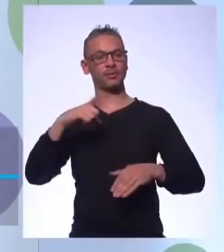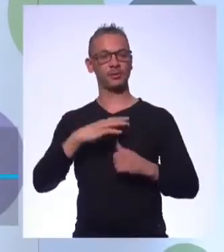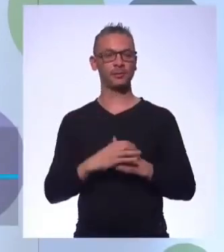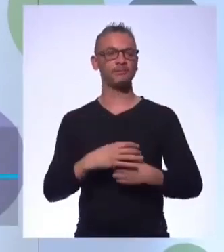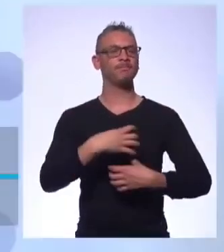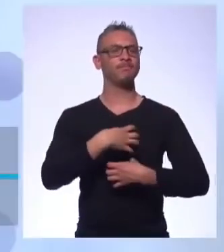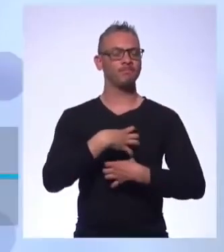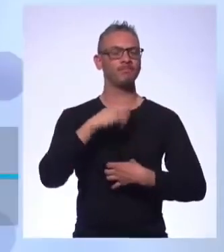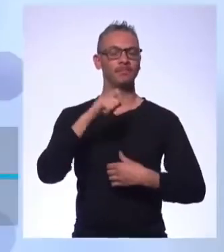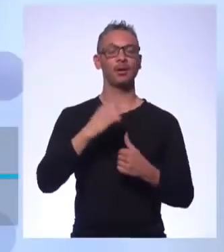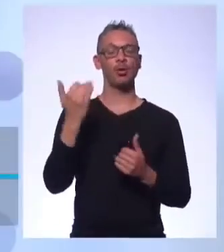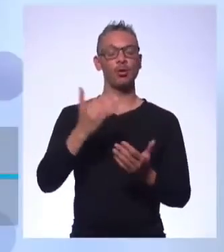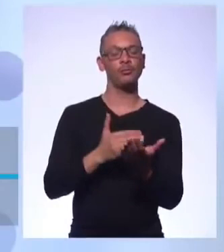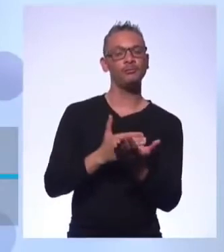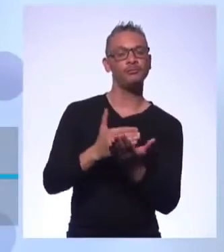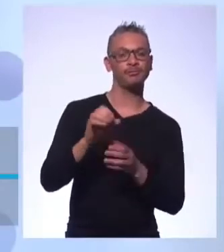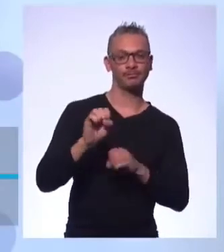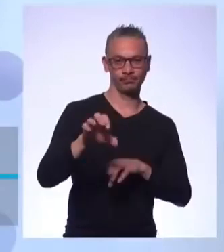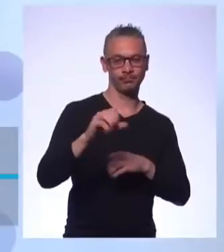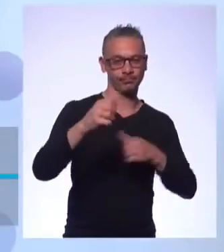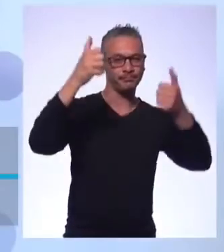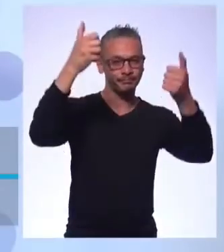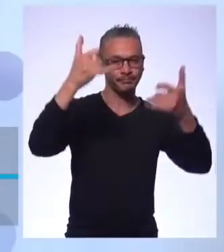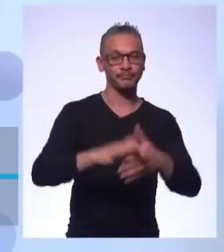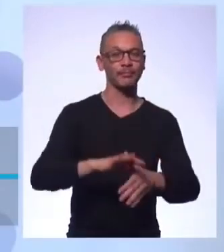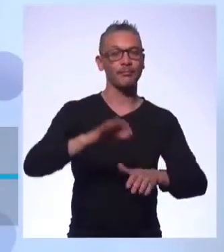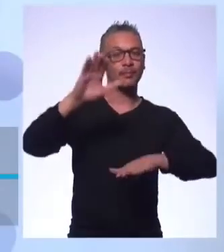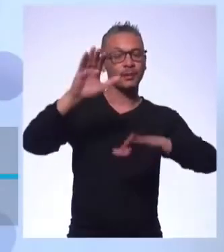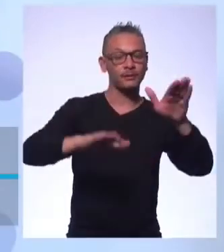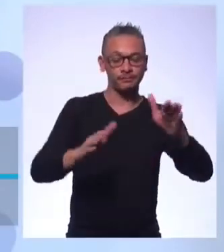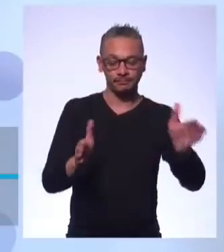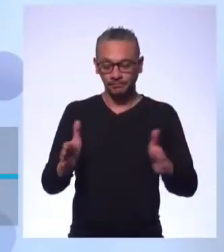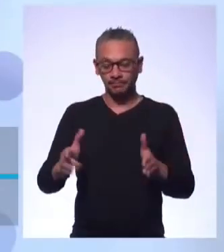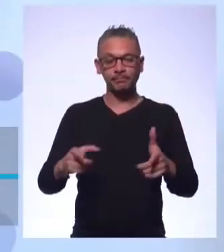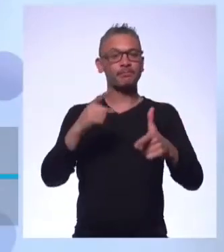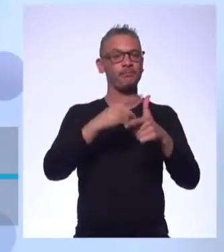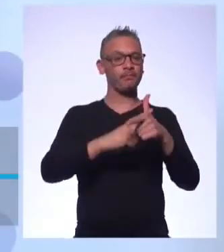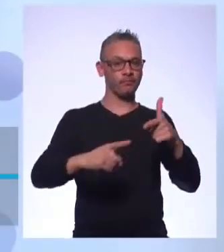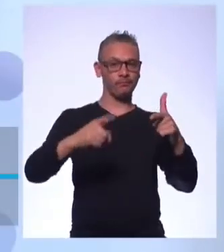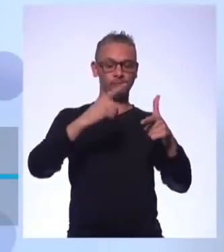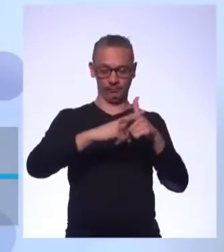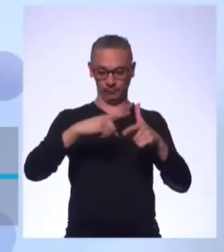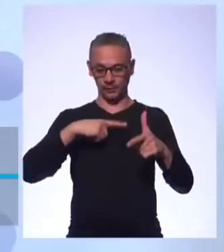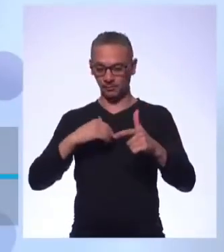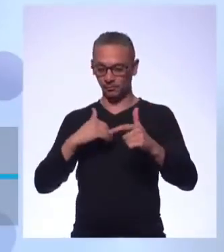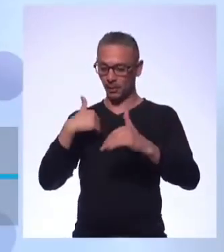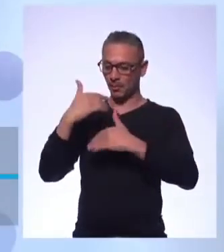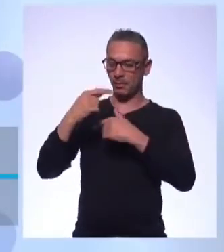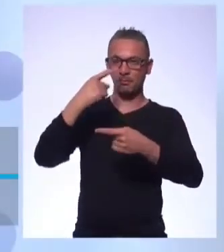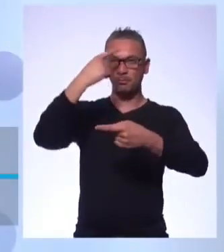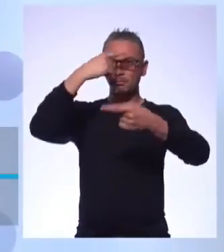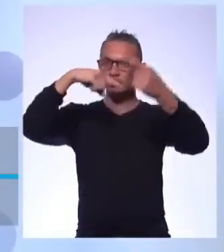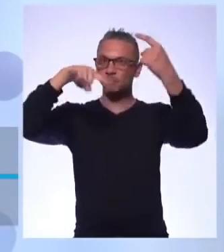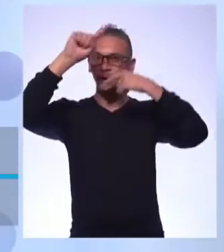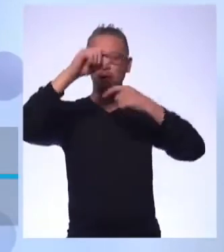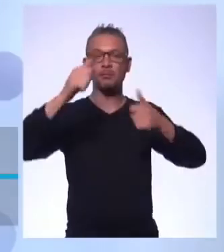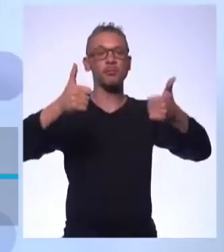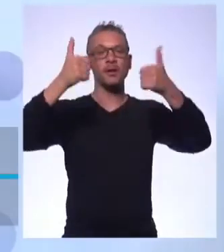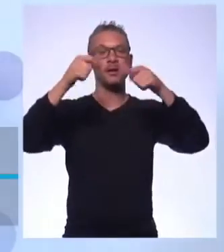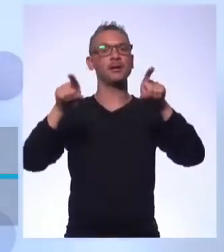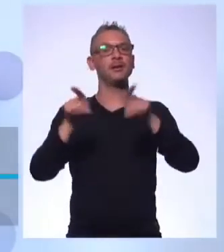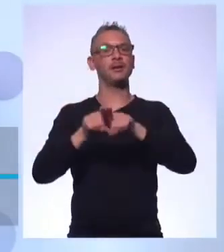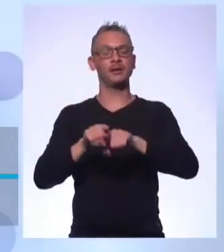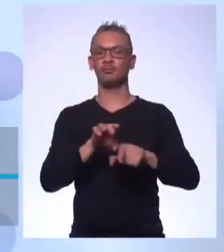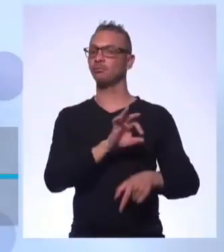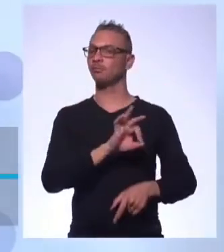falamos no começo da aula, né? Às vezes aquele problema daquele momento foi superado, evoluiu, não é mais um problema. E isso é ótimo, né? Então